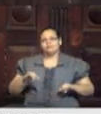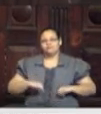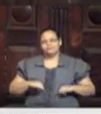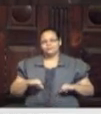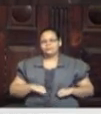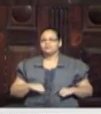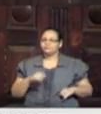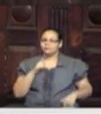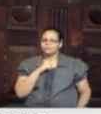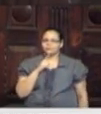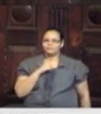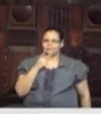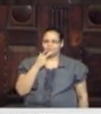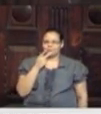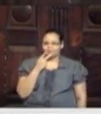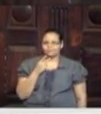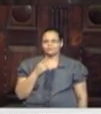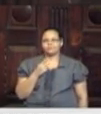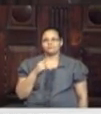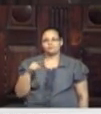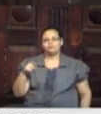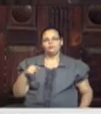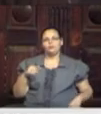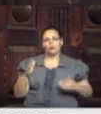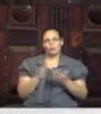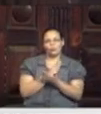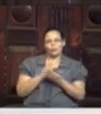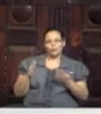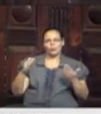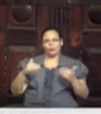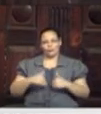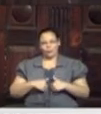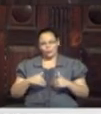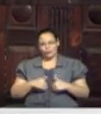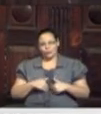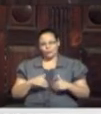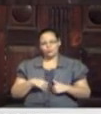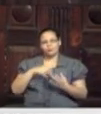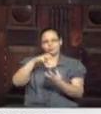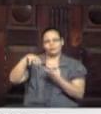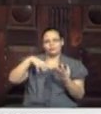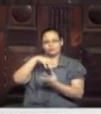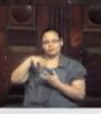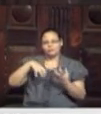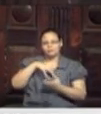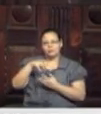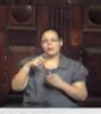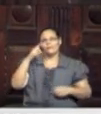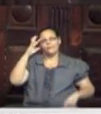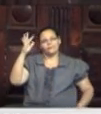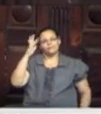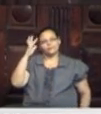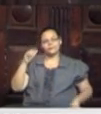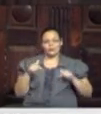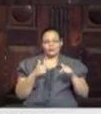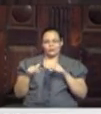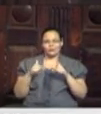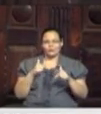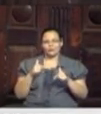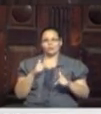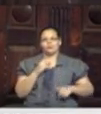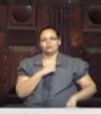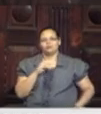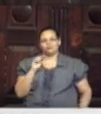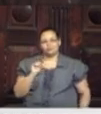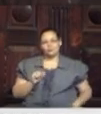dito que até quem faz greve de fome tem direito a beber água. Imagina o trabalhador de baixa renda, ou